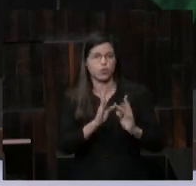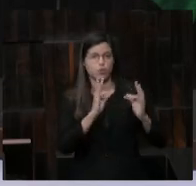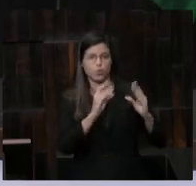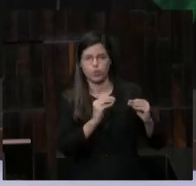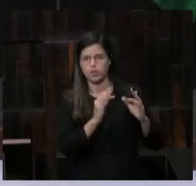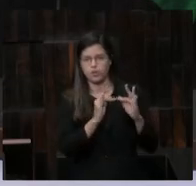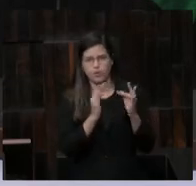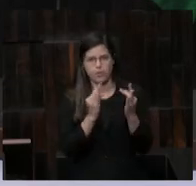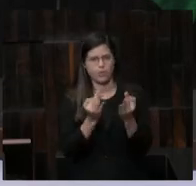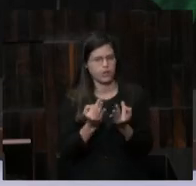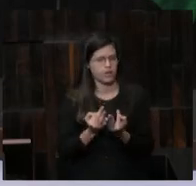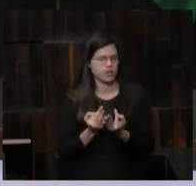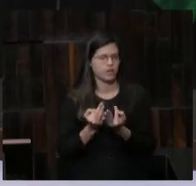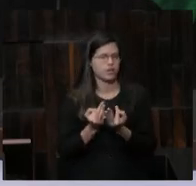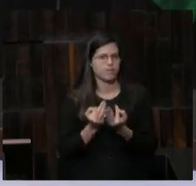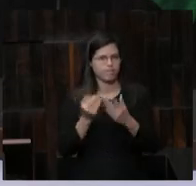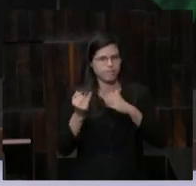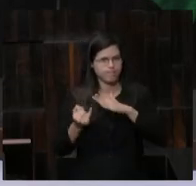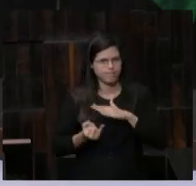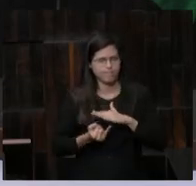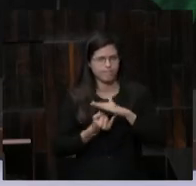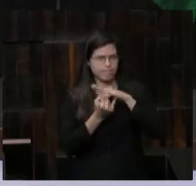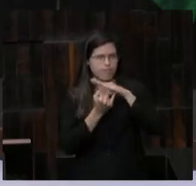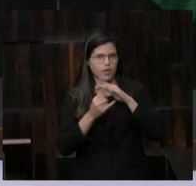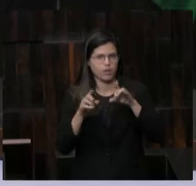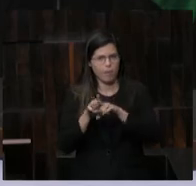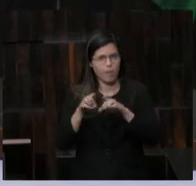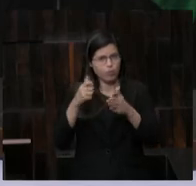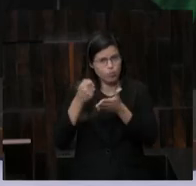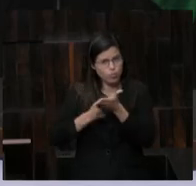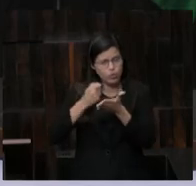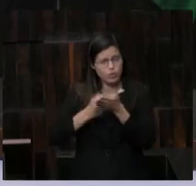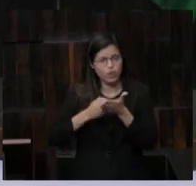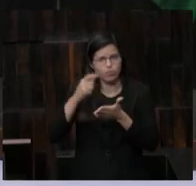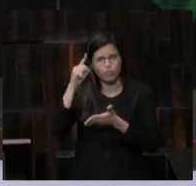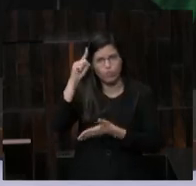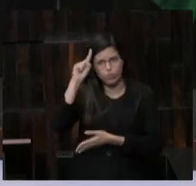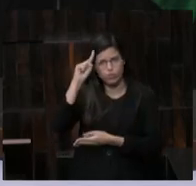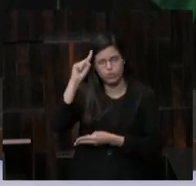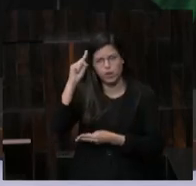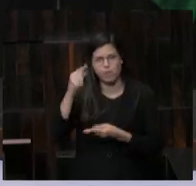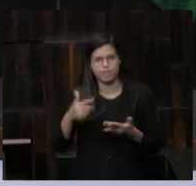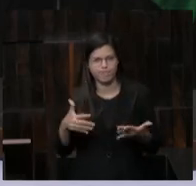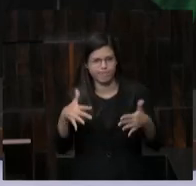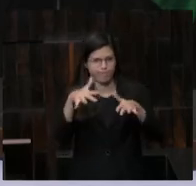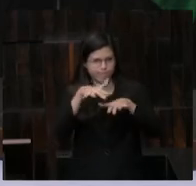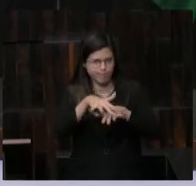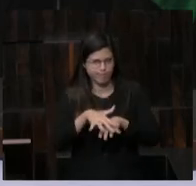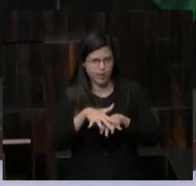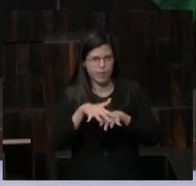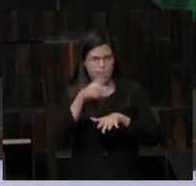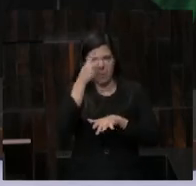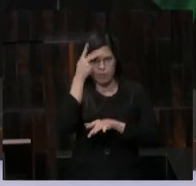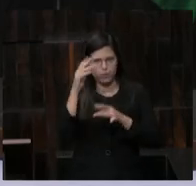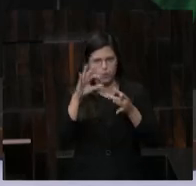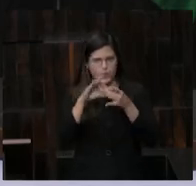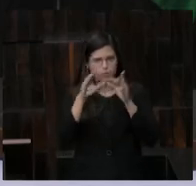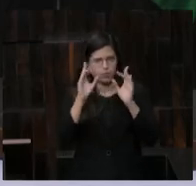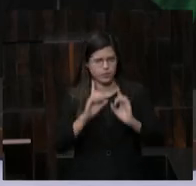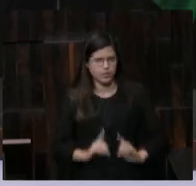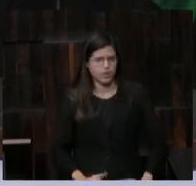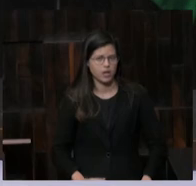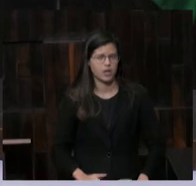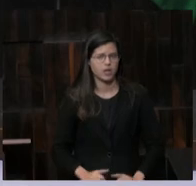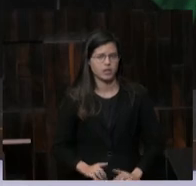famílias, as instituições que lutam diariamente, né, pela inclusão, pela pessoa com deficiência,